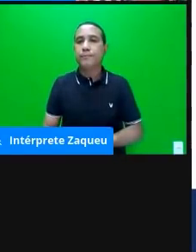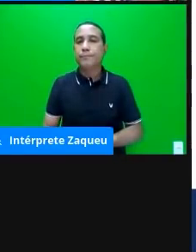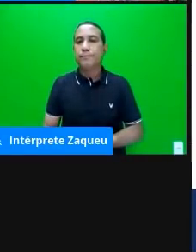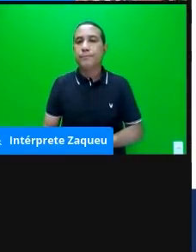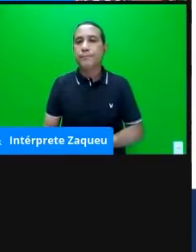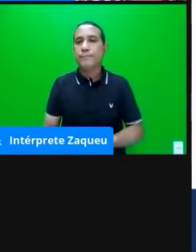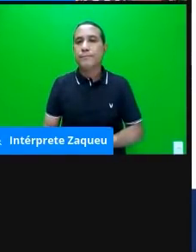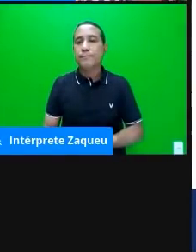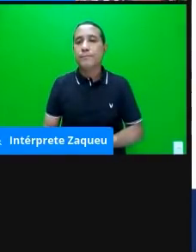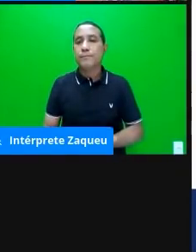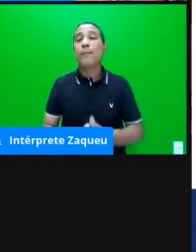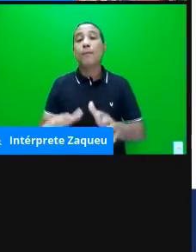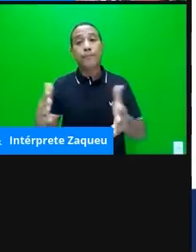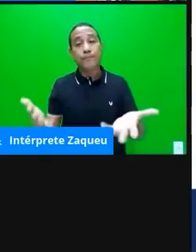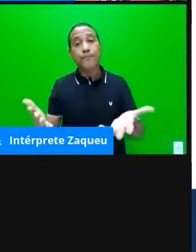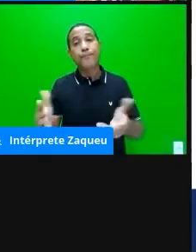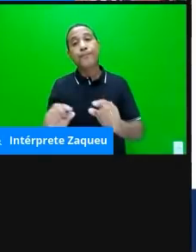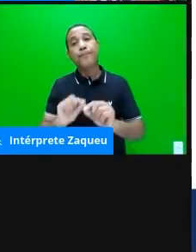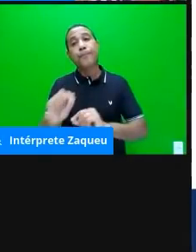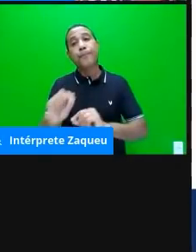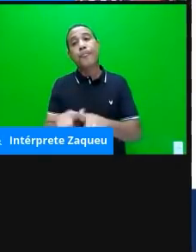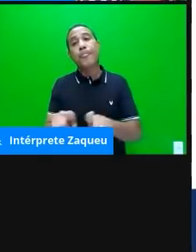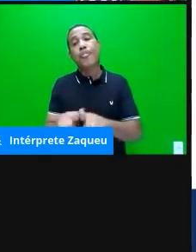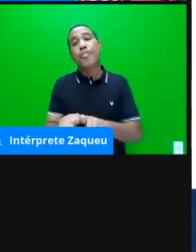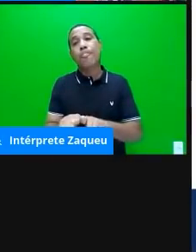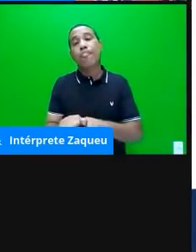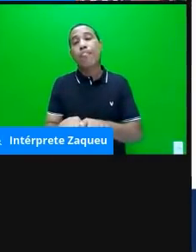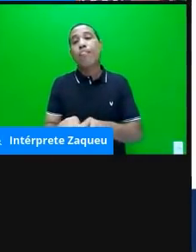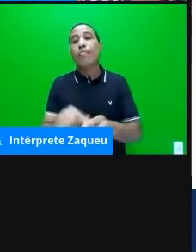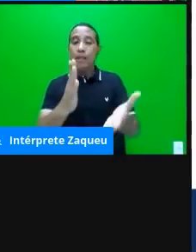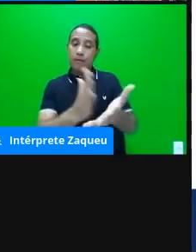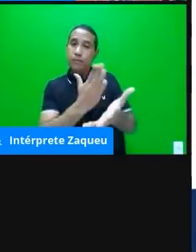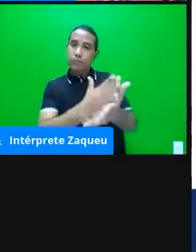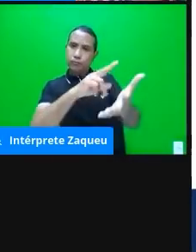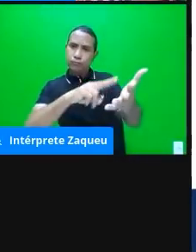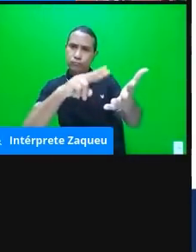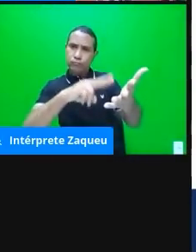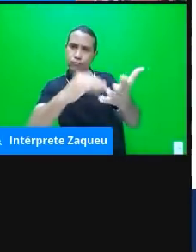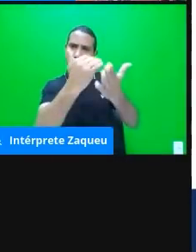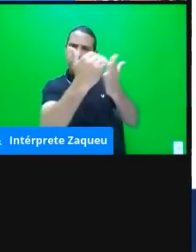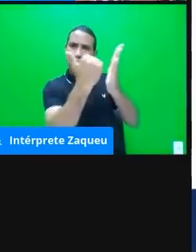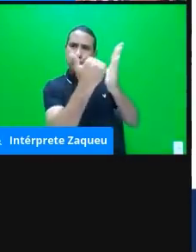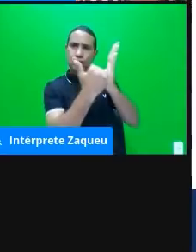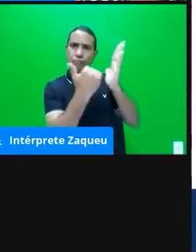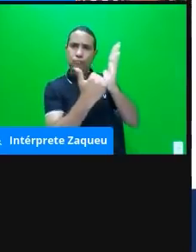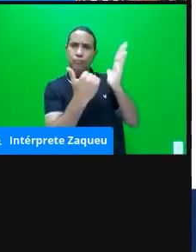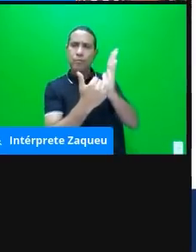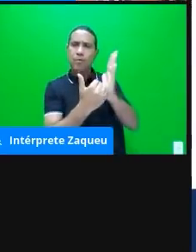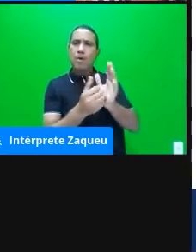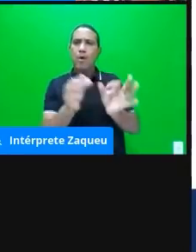Quero aqui lembrar o guia de orientação aos pais e os alunos sobre a organização das rotinas